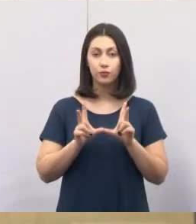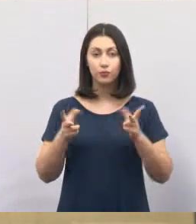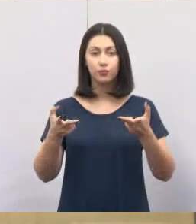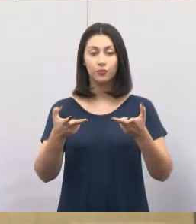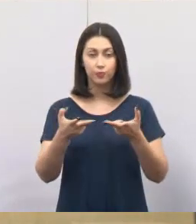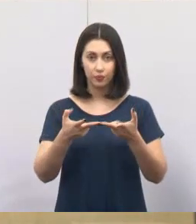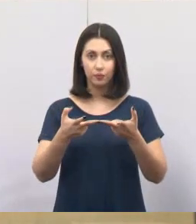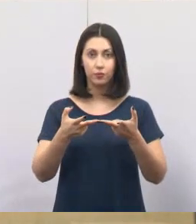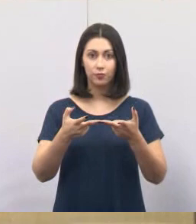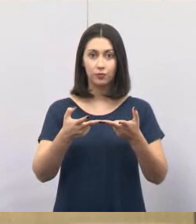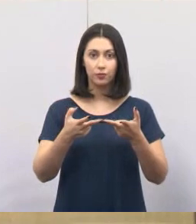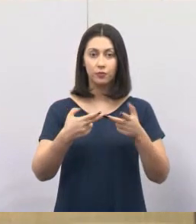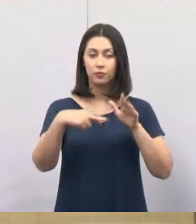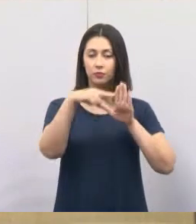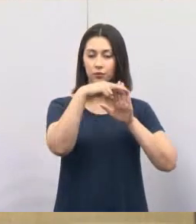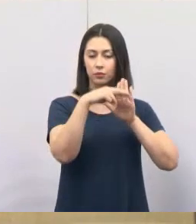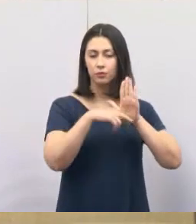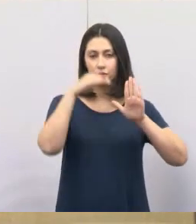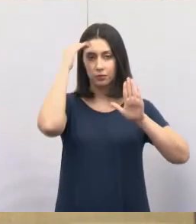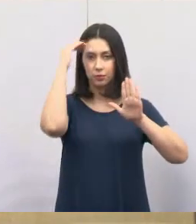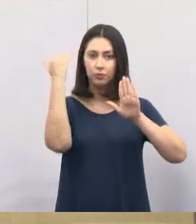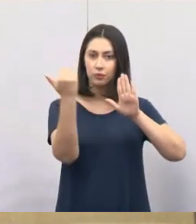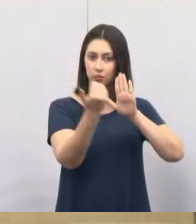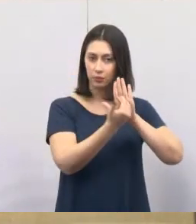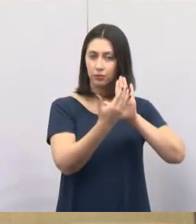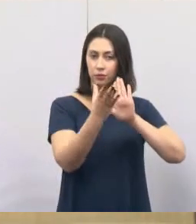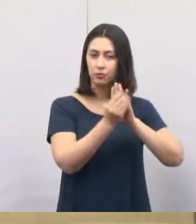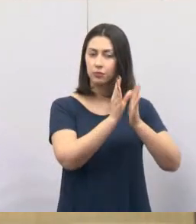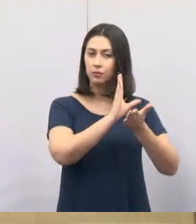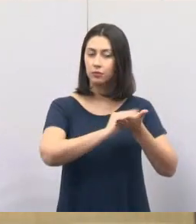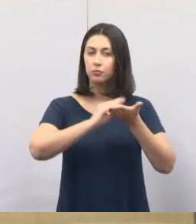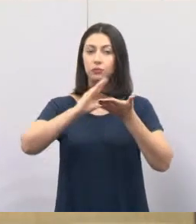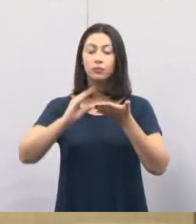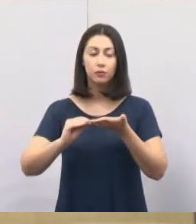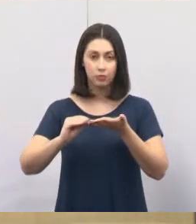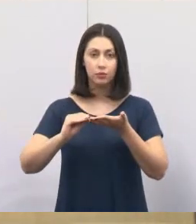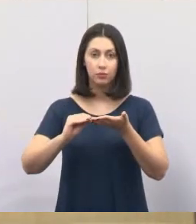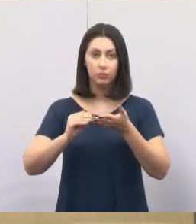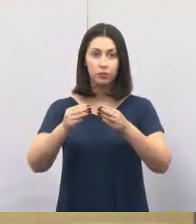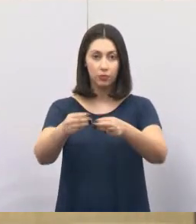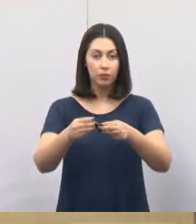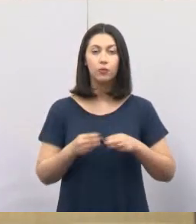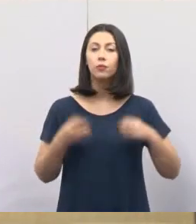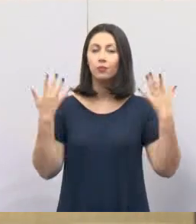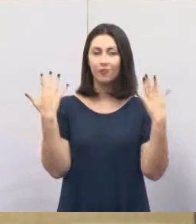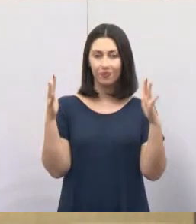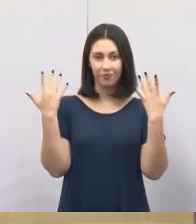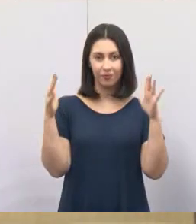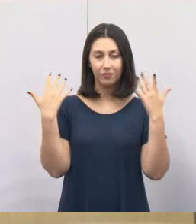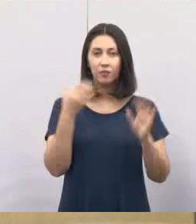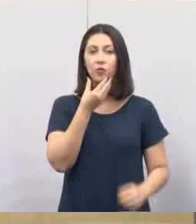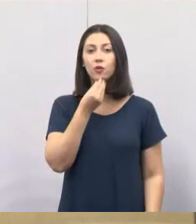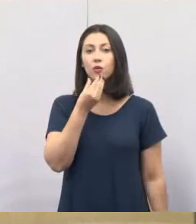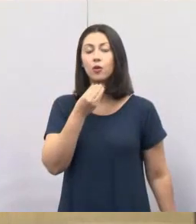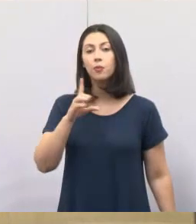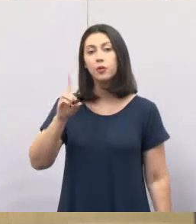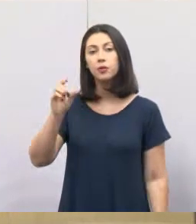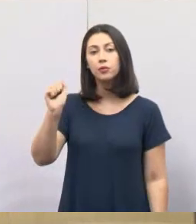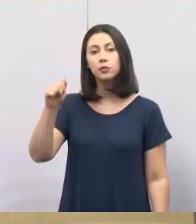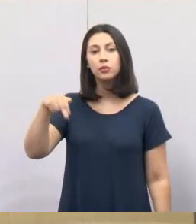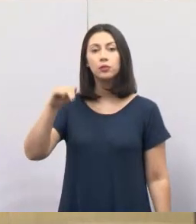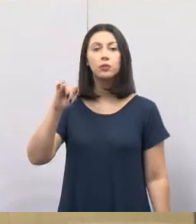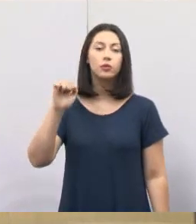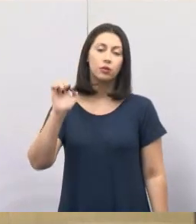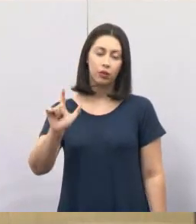casa, cumpridas as formalidades regimentais, considerar o trabalho dessa sessão. Isso, moção com o relatório ao senhor Daniel Mariano